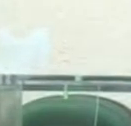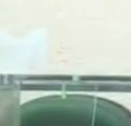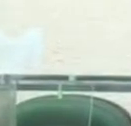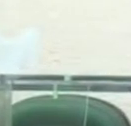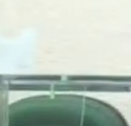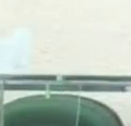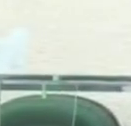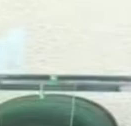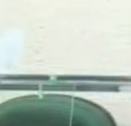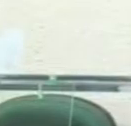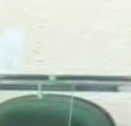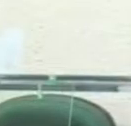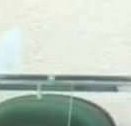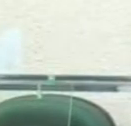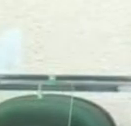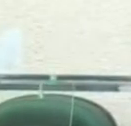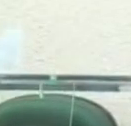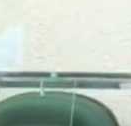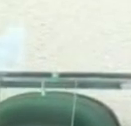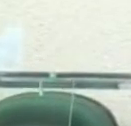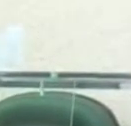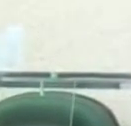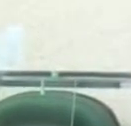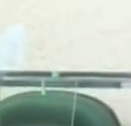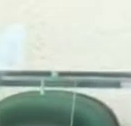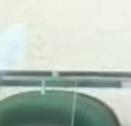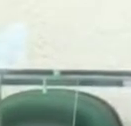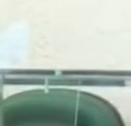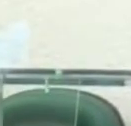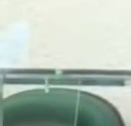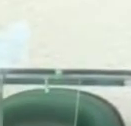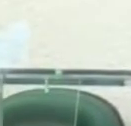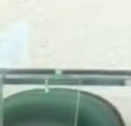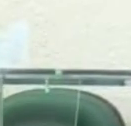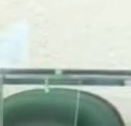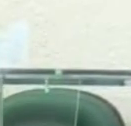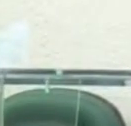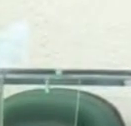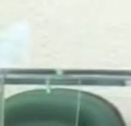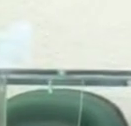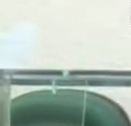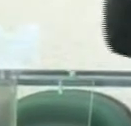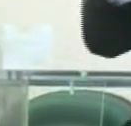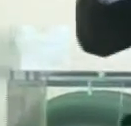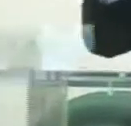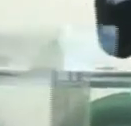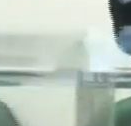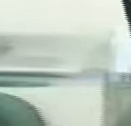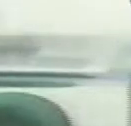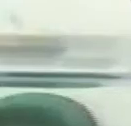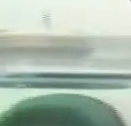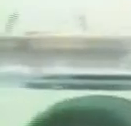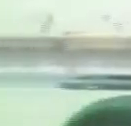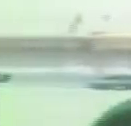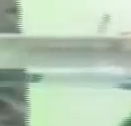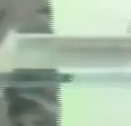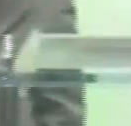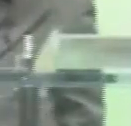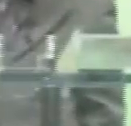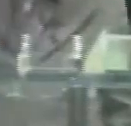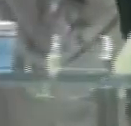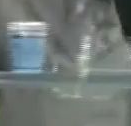noite três coisas amém igreja que tem acabado com as nossas família E nós queremos orar especificamente sobre isso